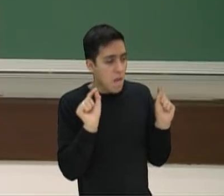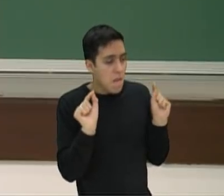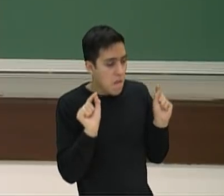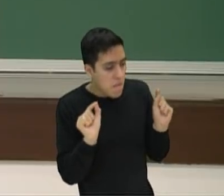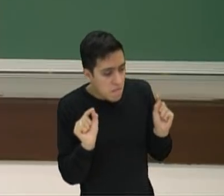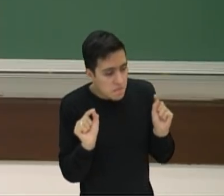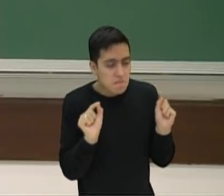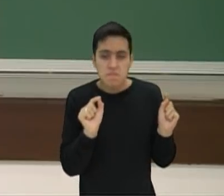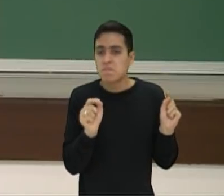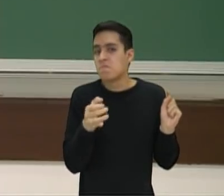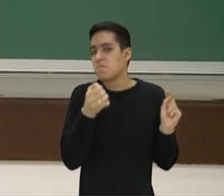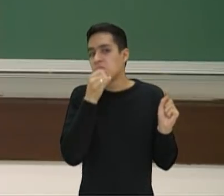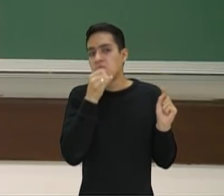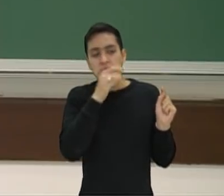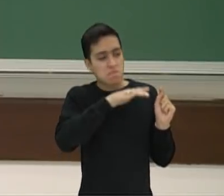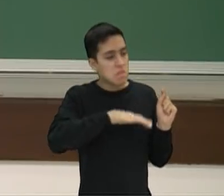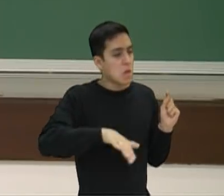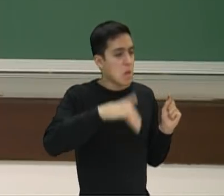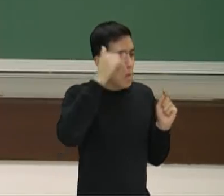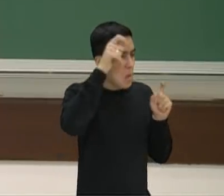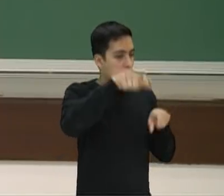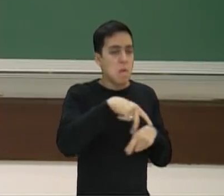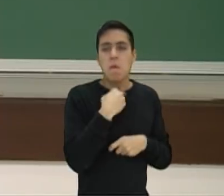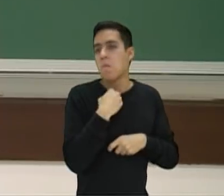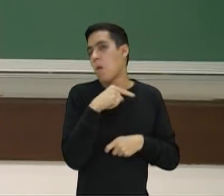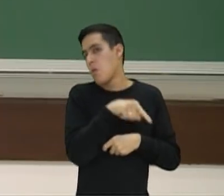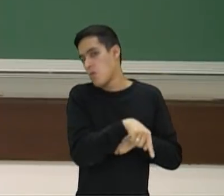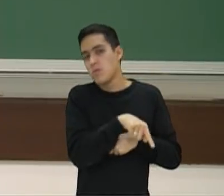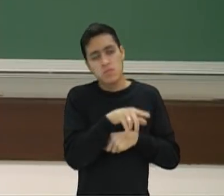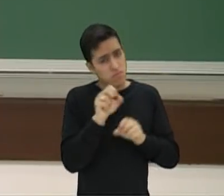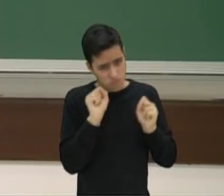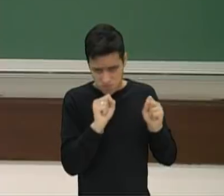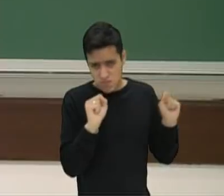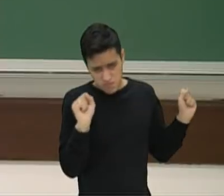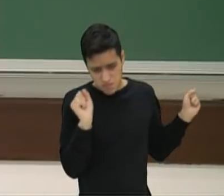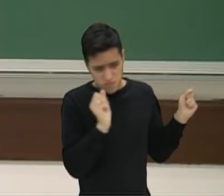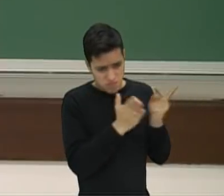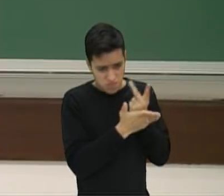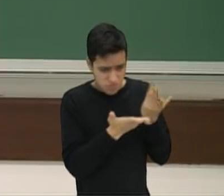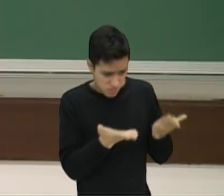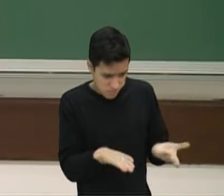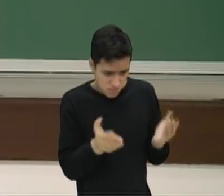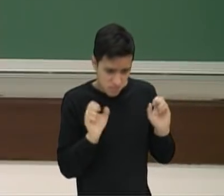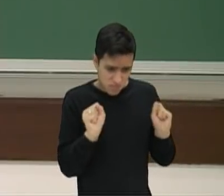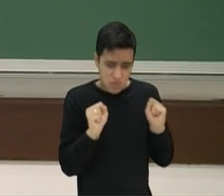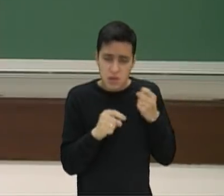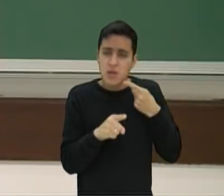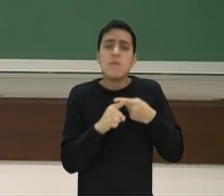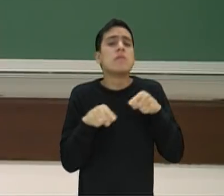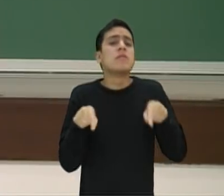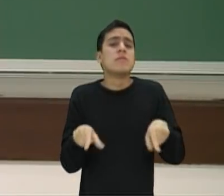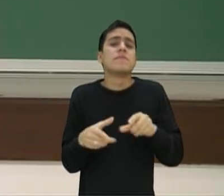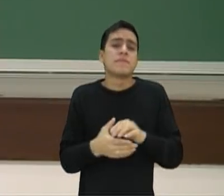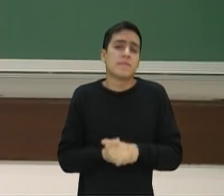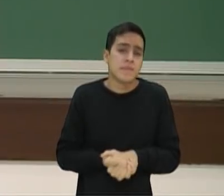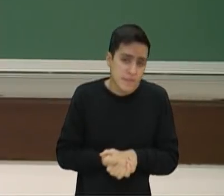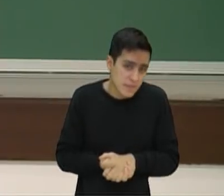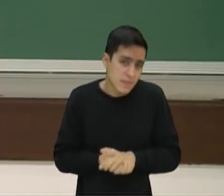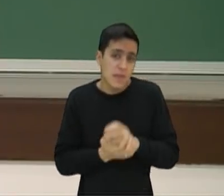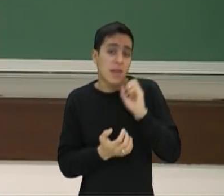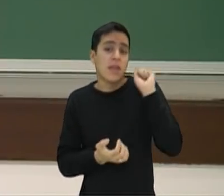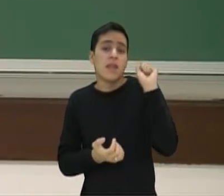calor na área rural. Até pode. Por que isso?